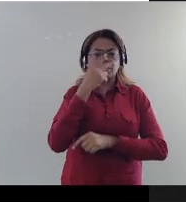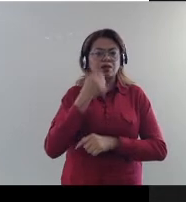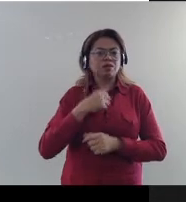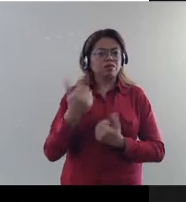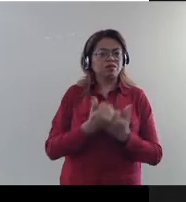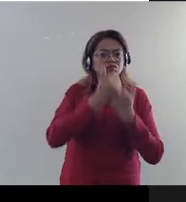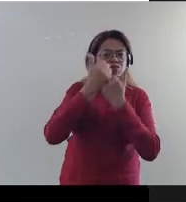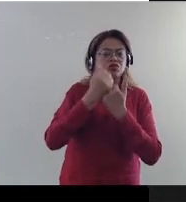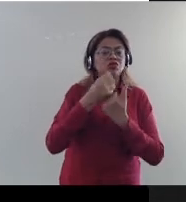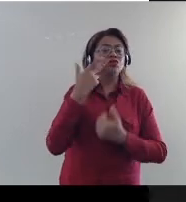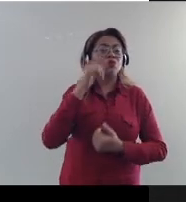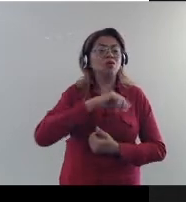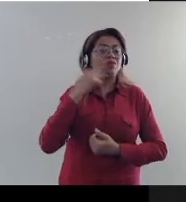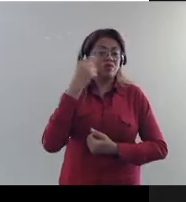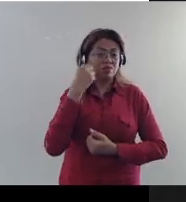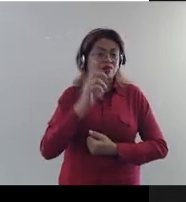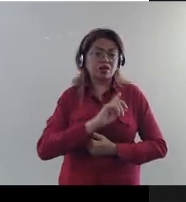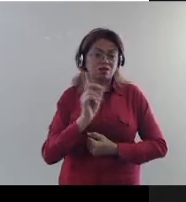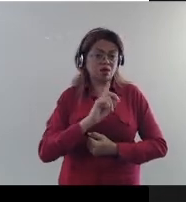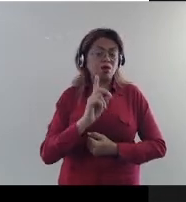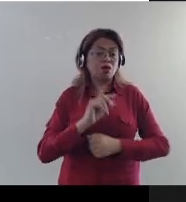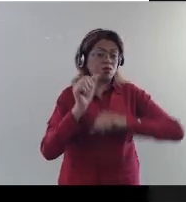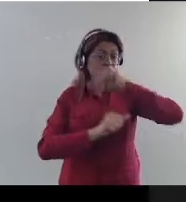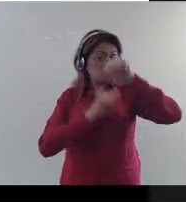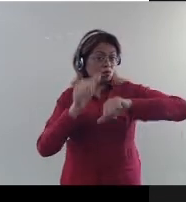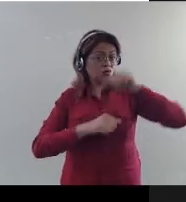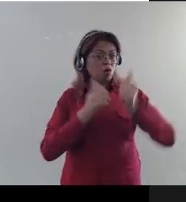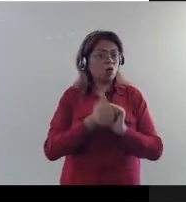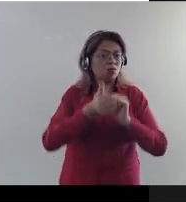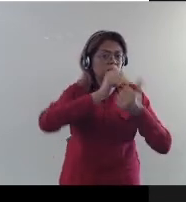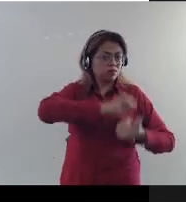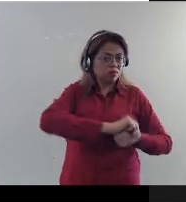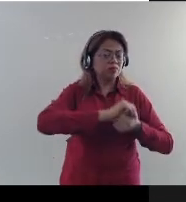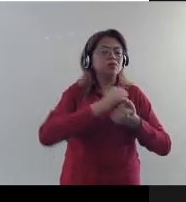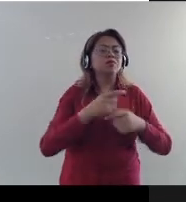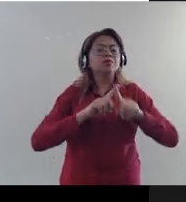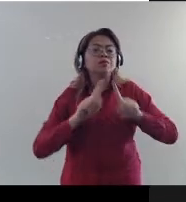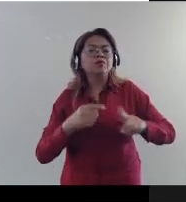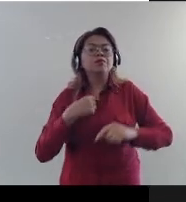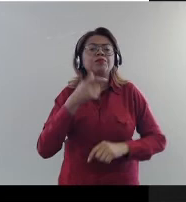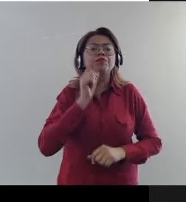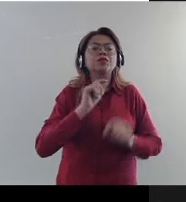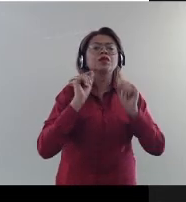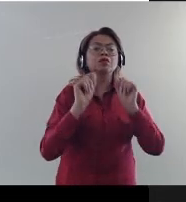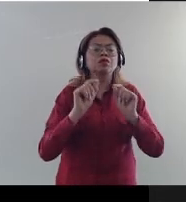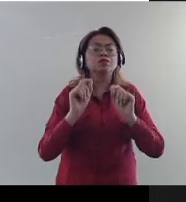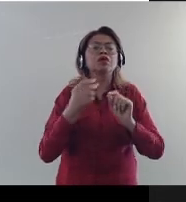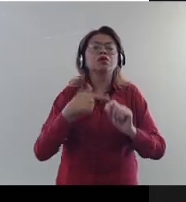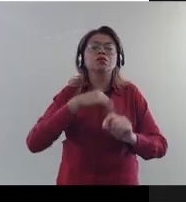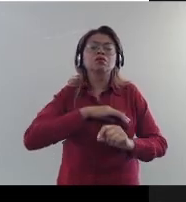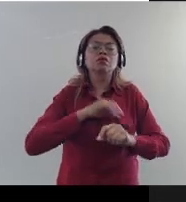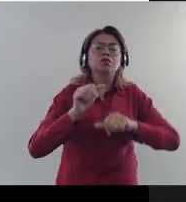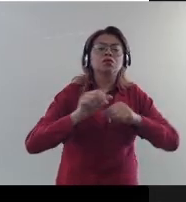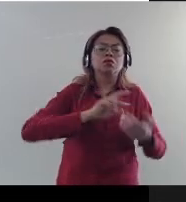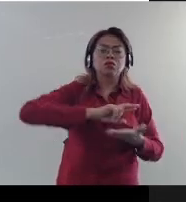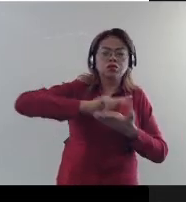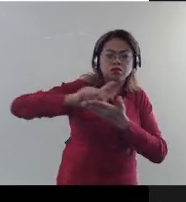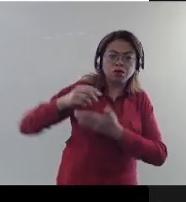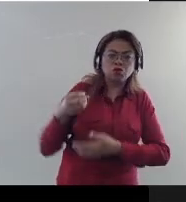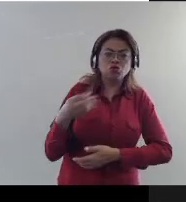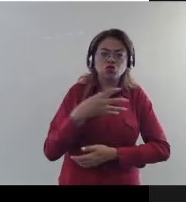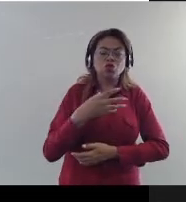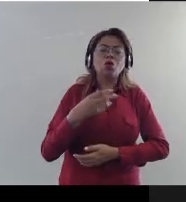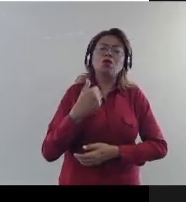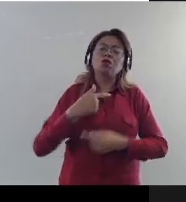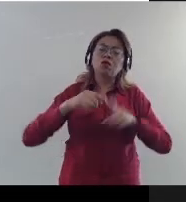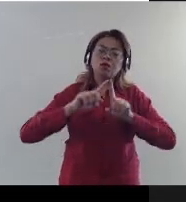as nossas profissões. Ela, de fato, modifica, né? Não tem a menor dúvida que há uma modificação significativa